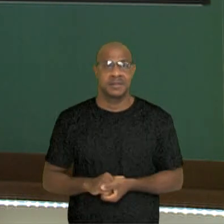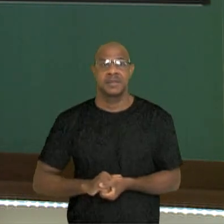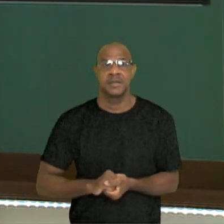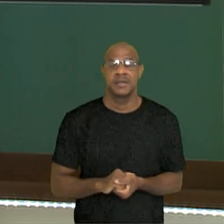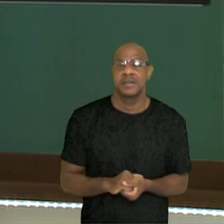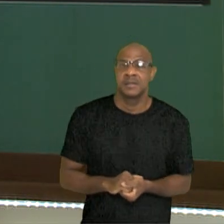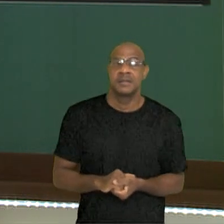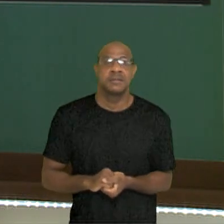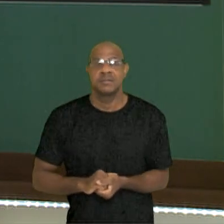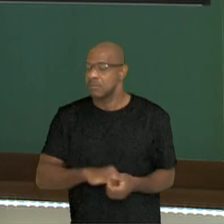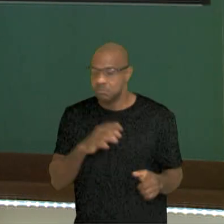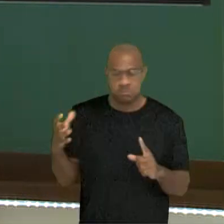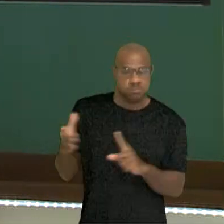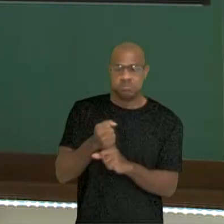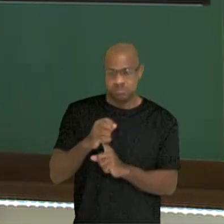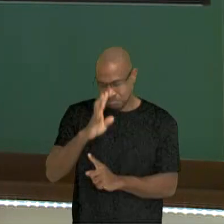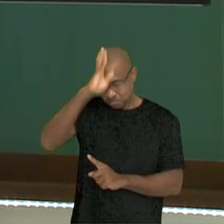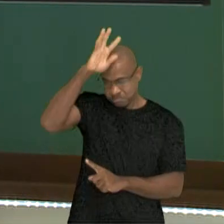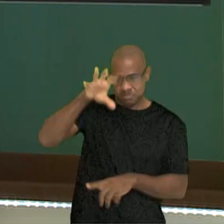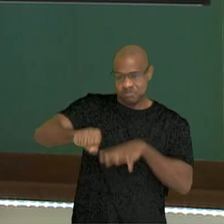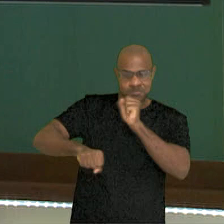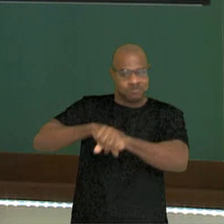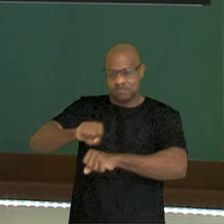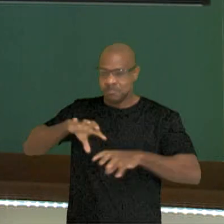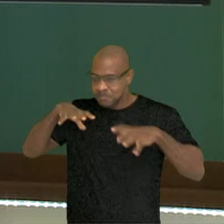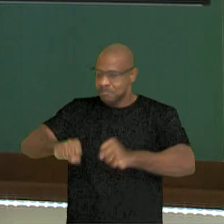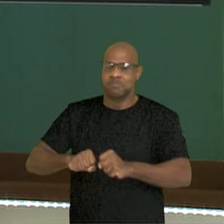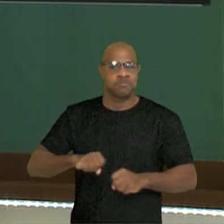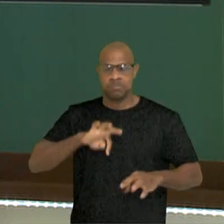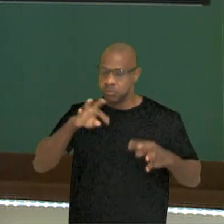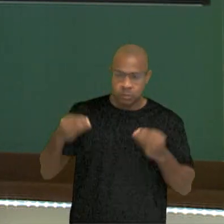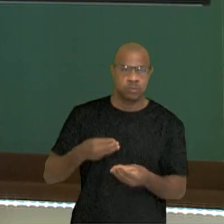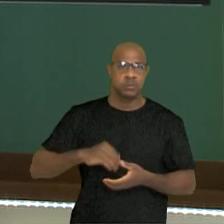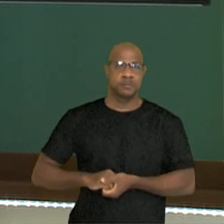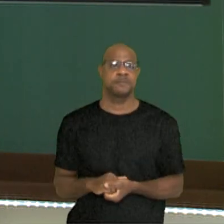praticamente tomada pelos romanos.